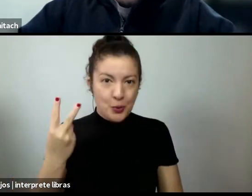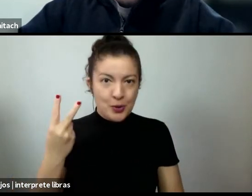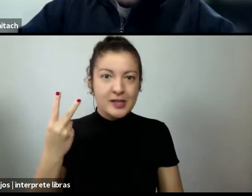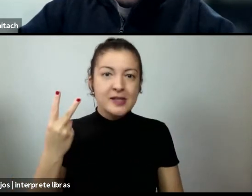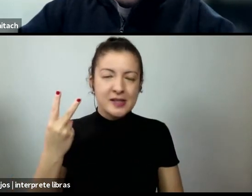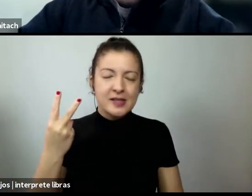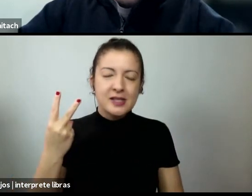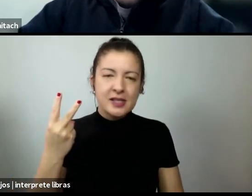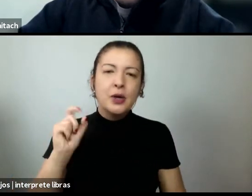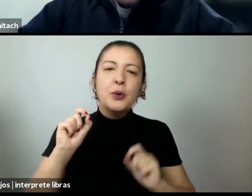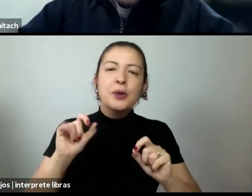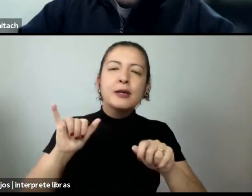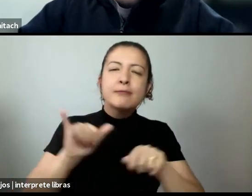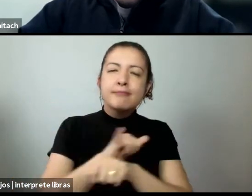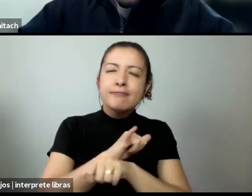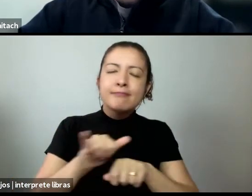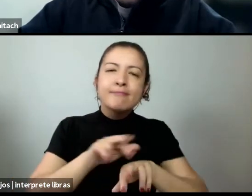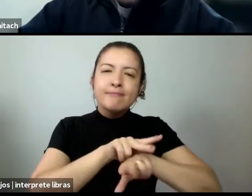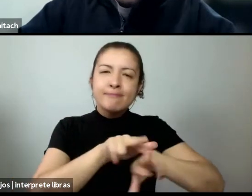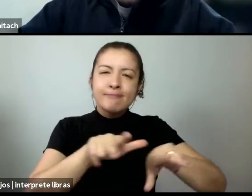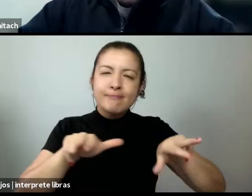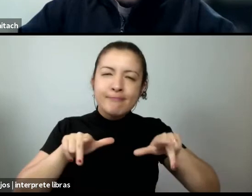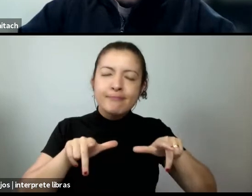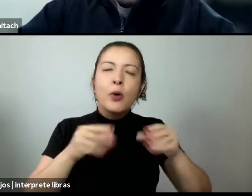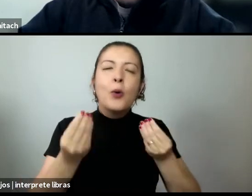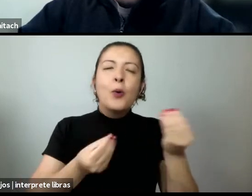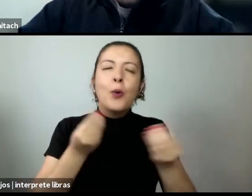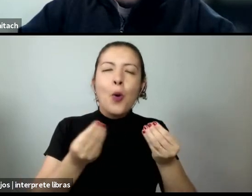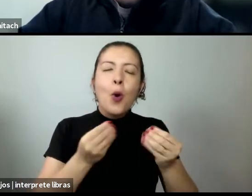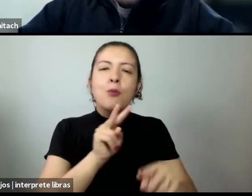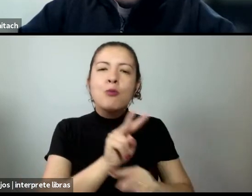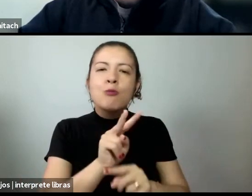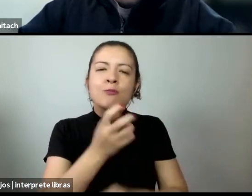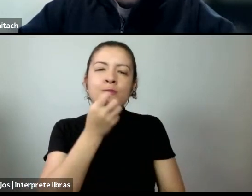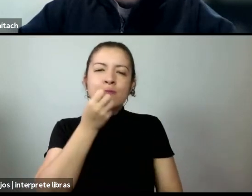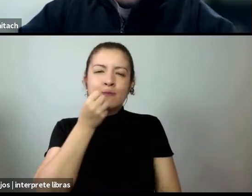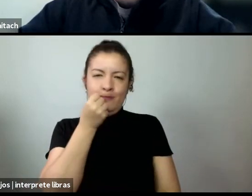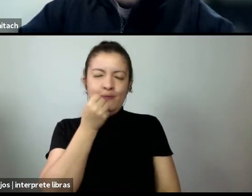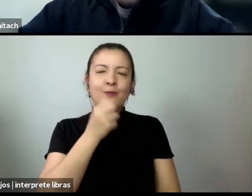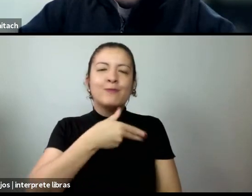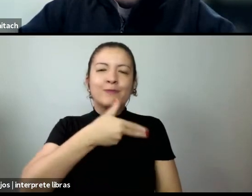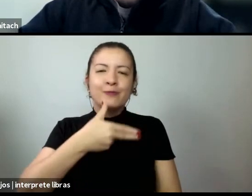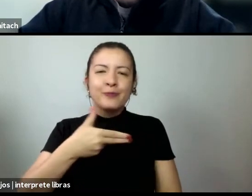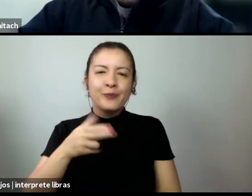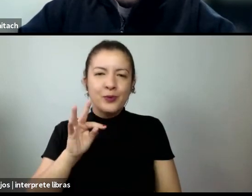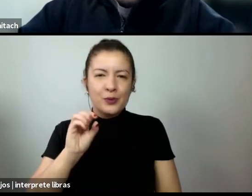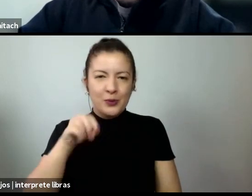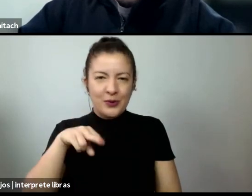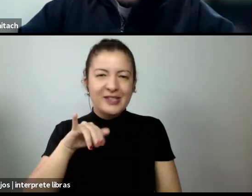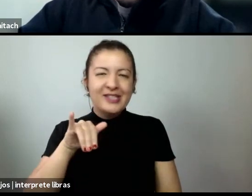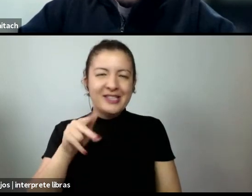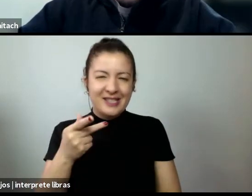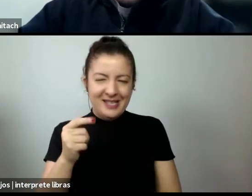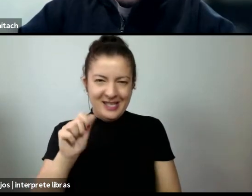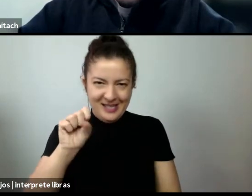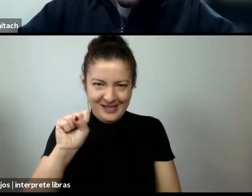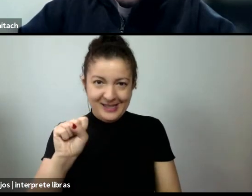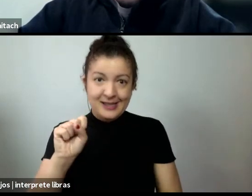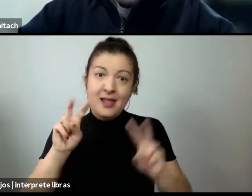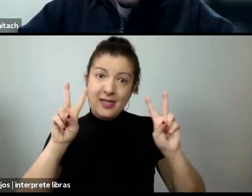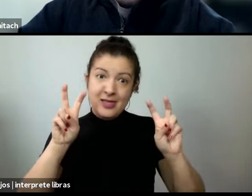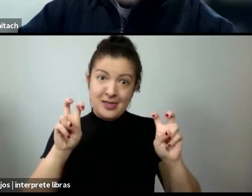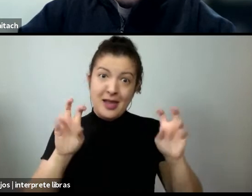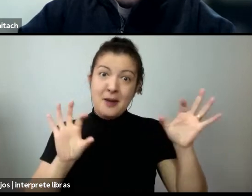mecanismos baseados em território para a conservação de toninhas, seguindo então a temática do dia de hoje, que se iniciou então